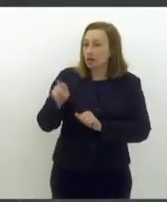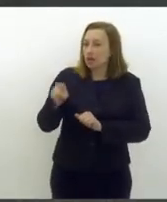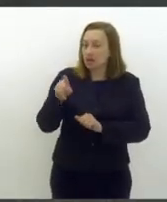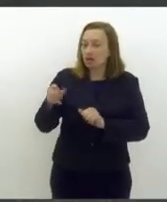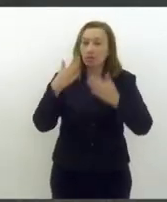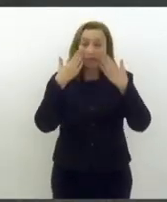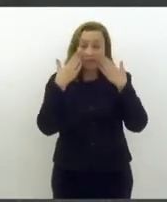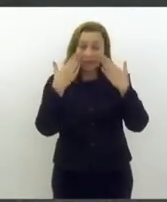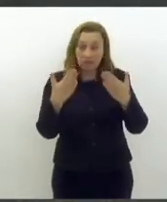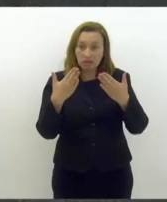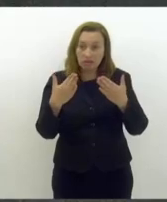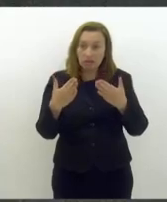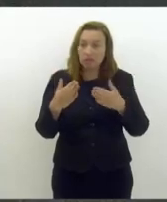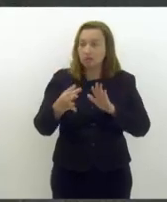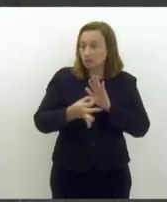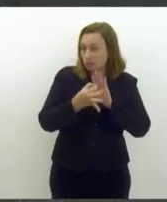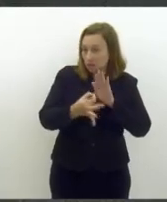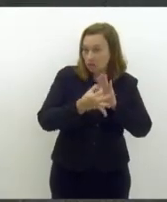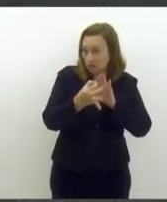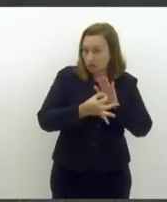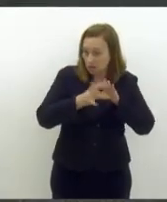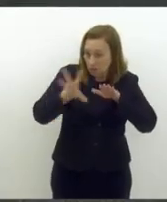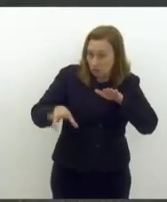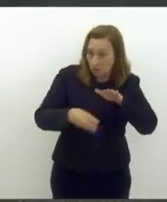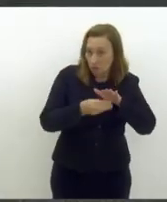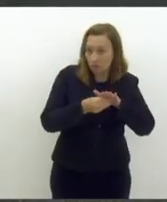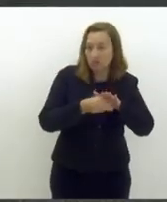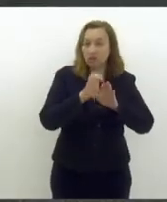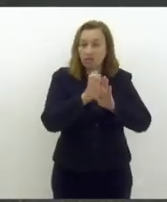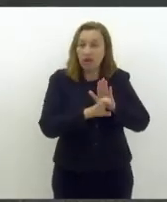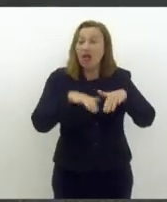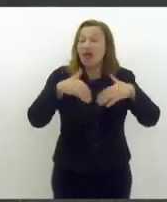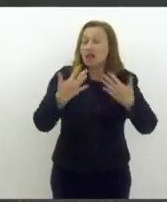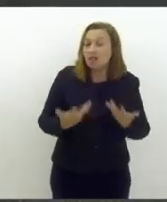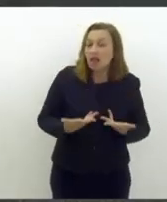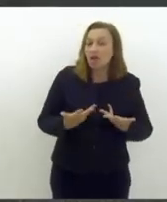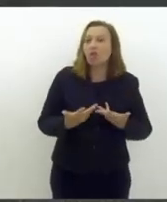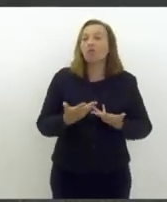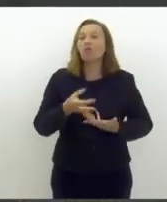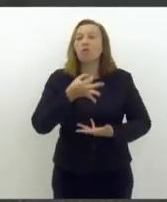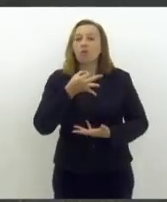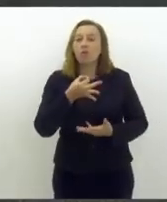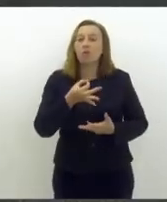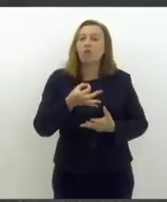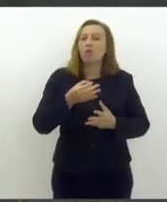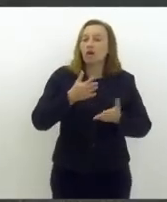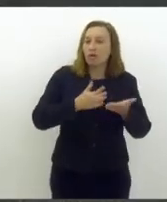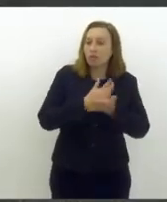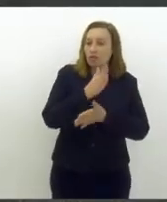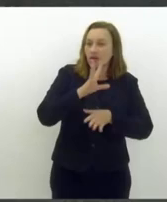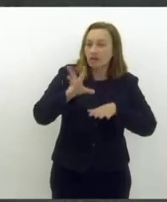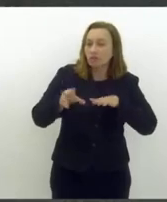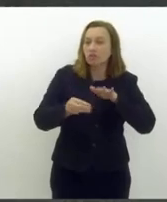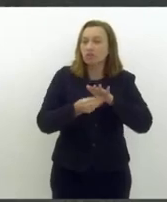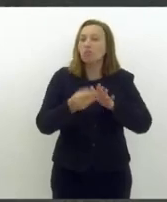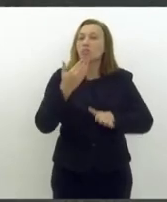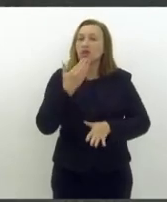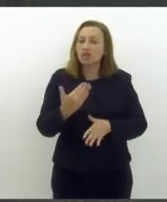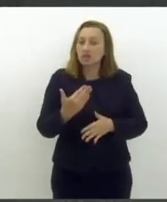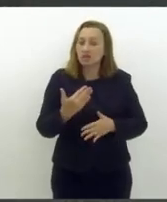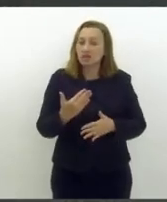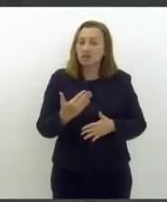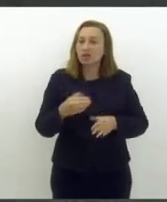apresentação do parecer incluindo essas emendas então o nosso parecer é favorável com as emendas pedindo